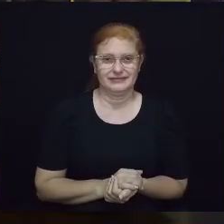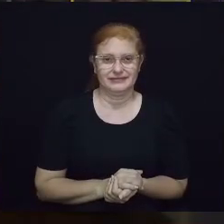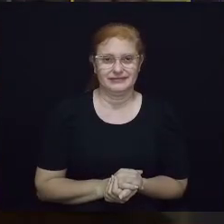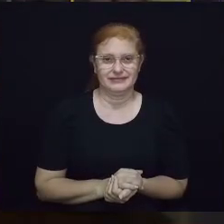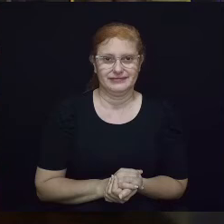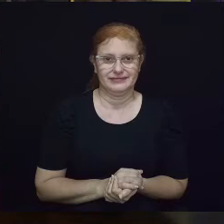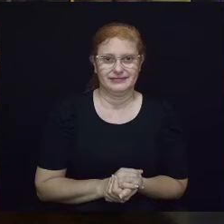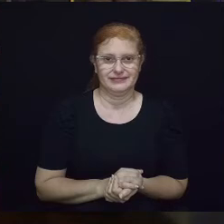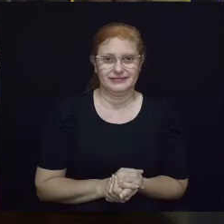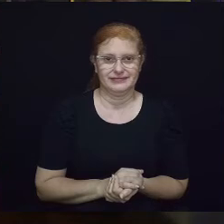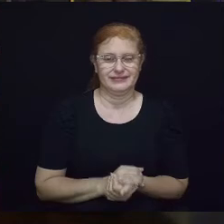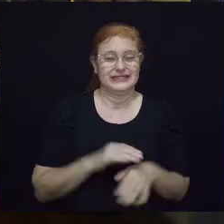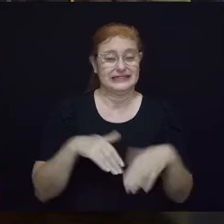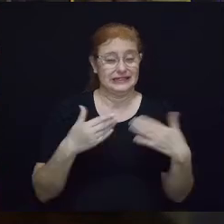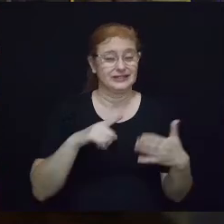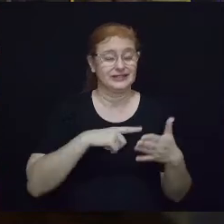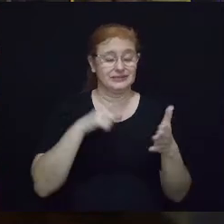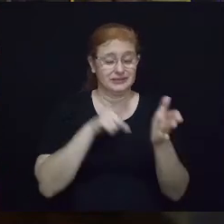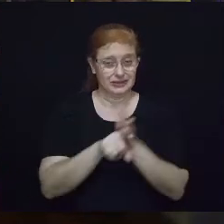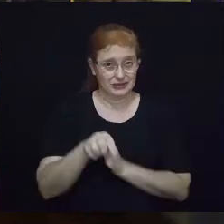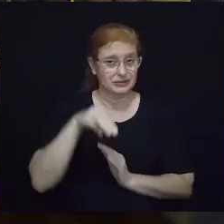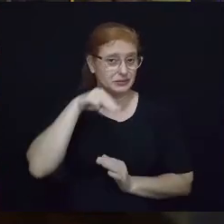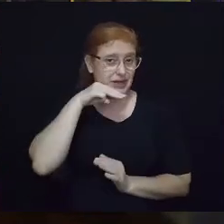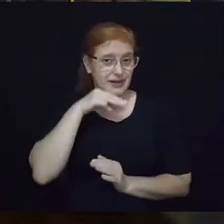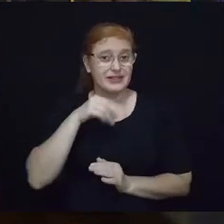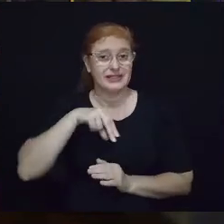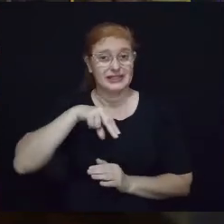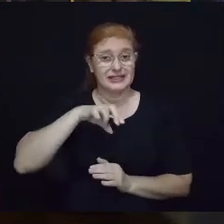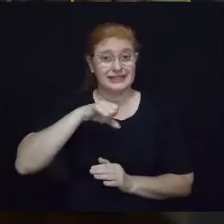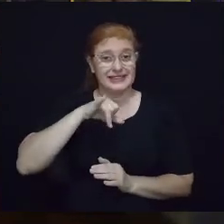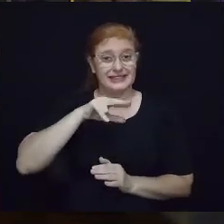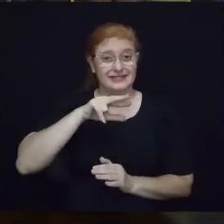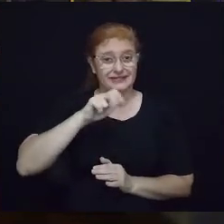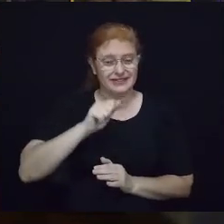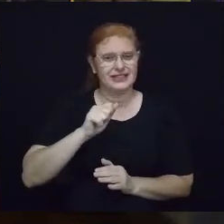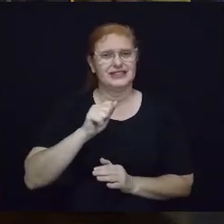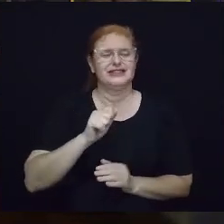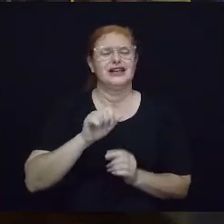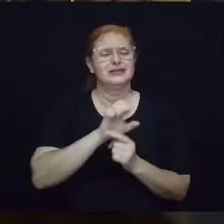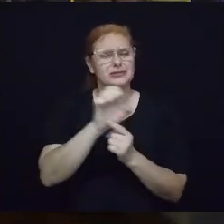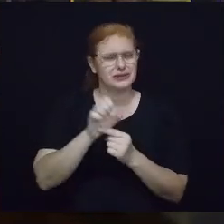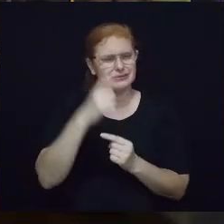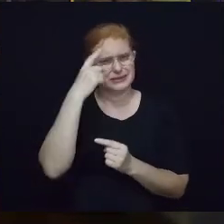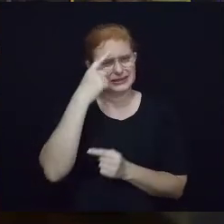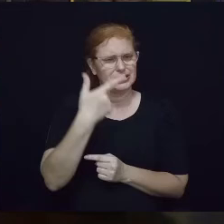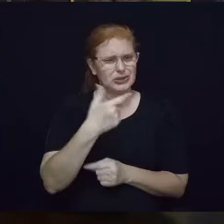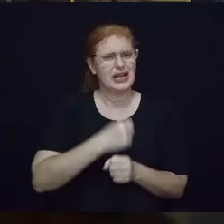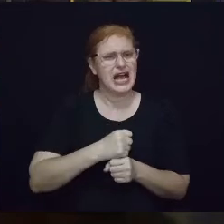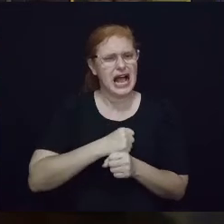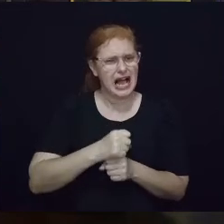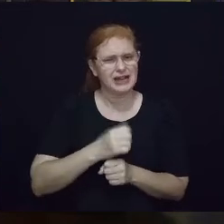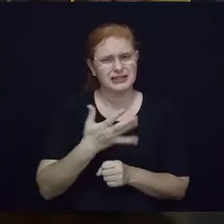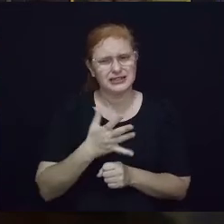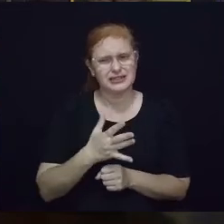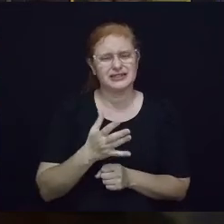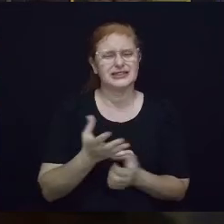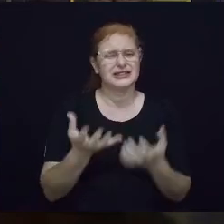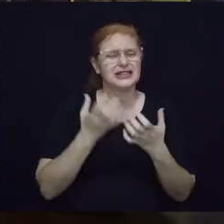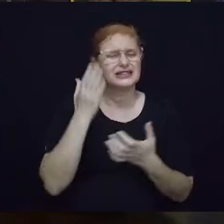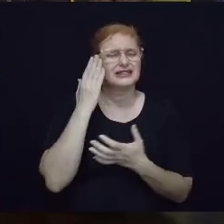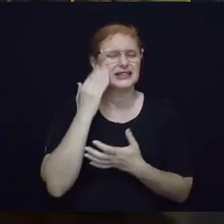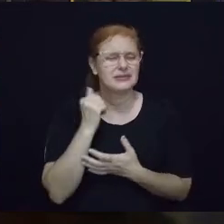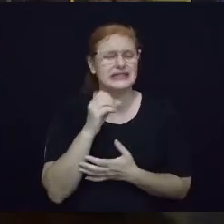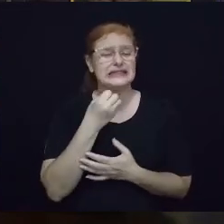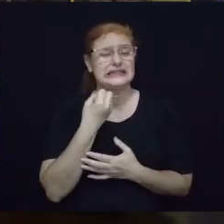Boa noite. É para o Mauro e para a Neiva. Essa exposição vem sendo pensada há 2 anos, né, mais ou menos. Eu queria saber se alguma peça